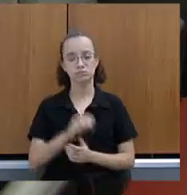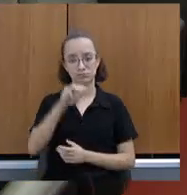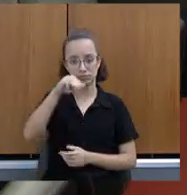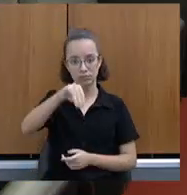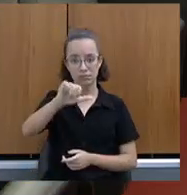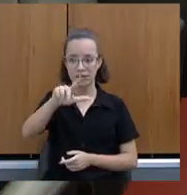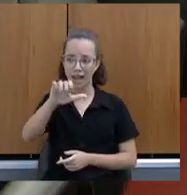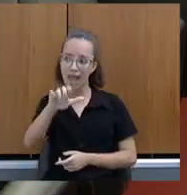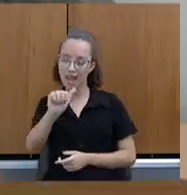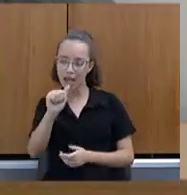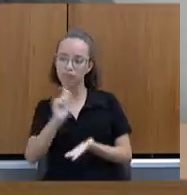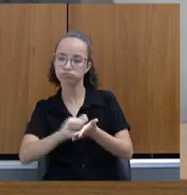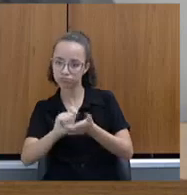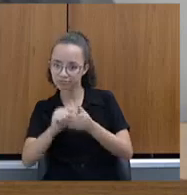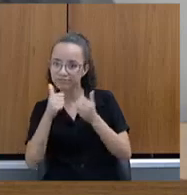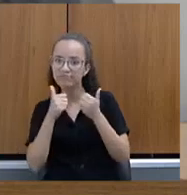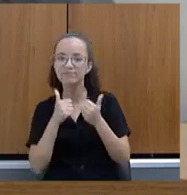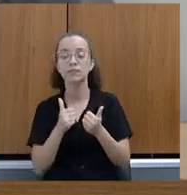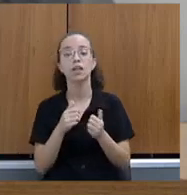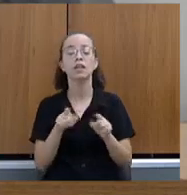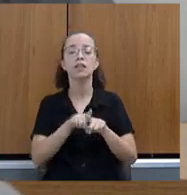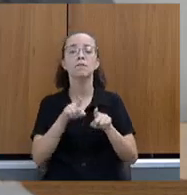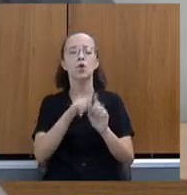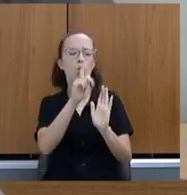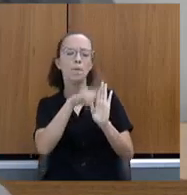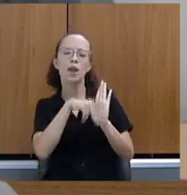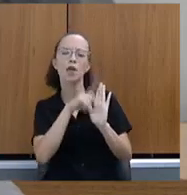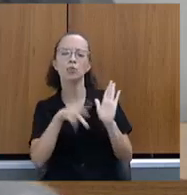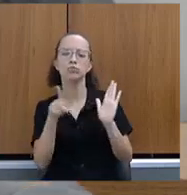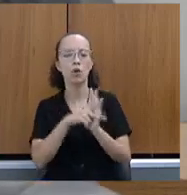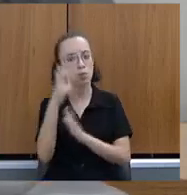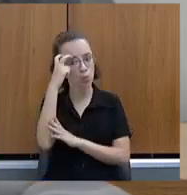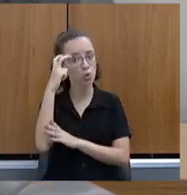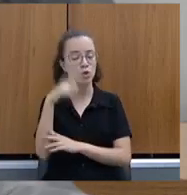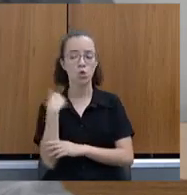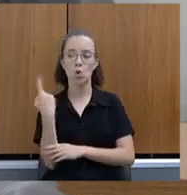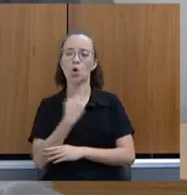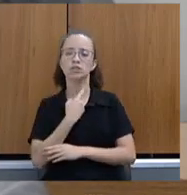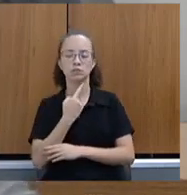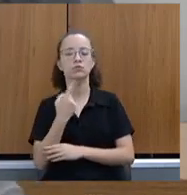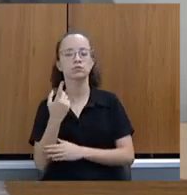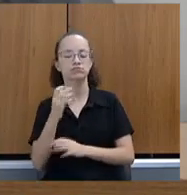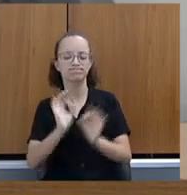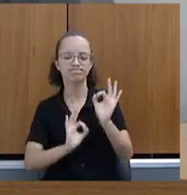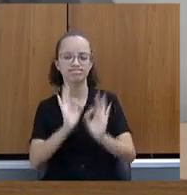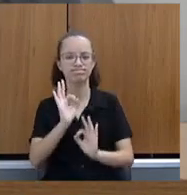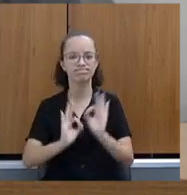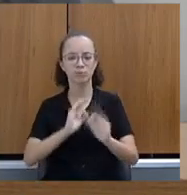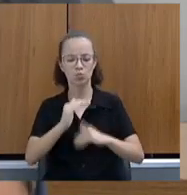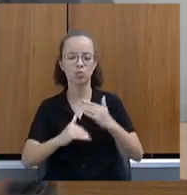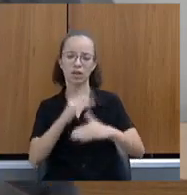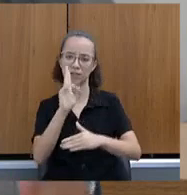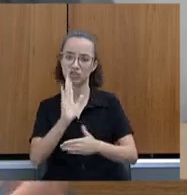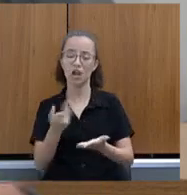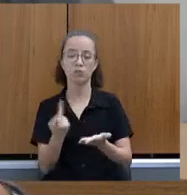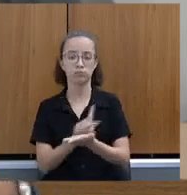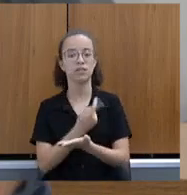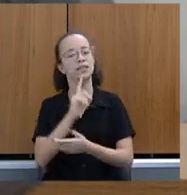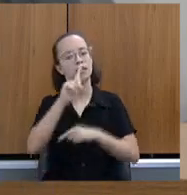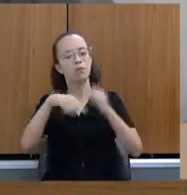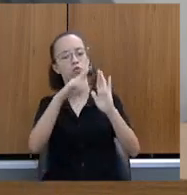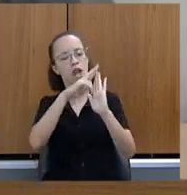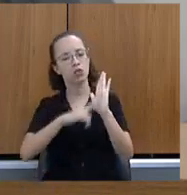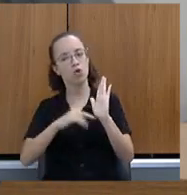para ser feito e o plano Mineiro de turismo o plano de turismo ele tá sendo executado depois eu posso mandar uma uma um relatório